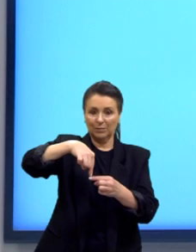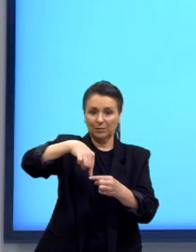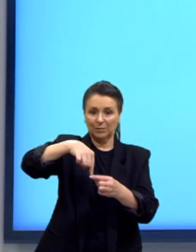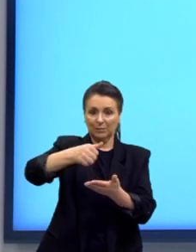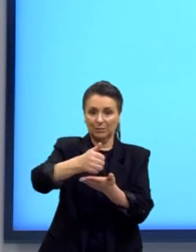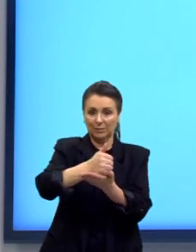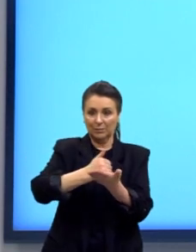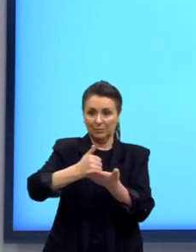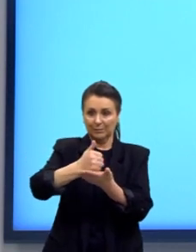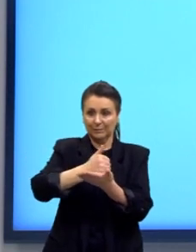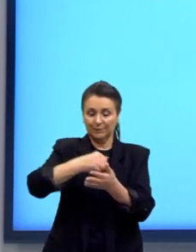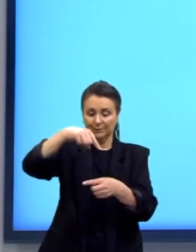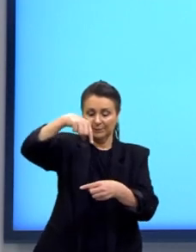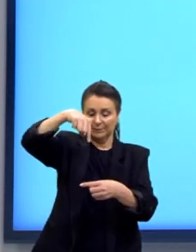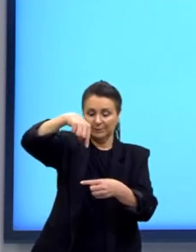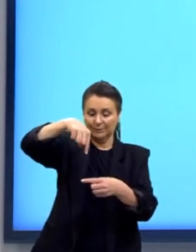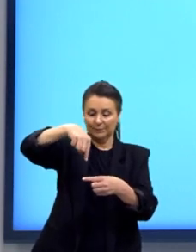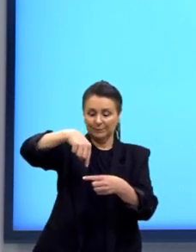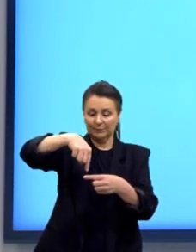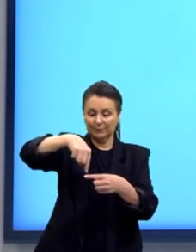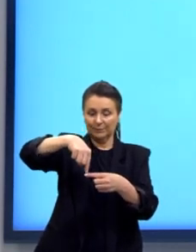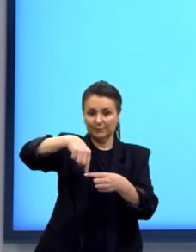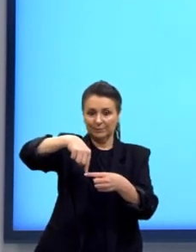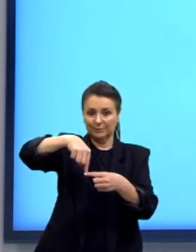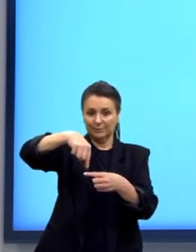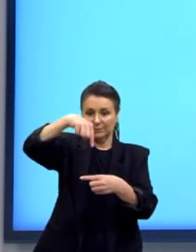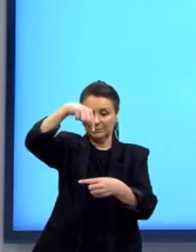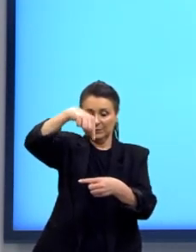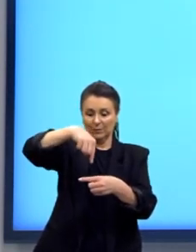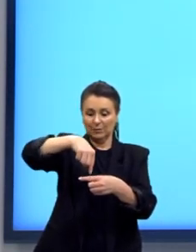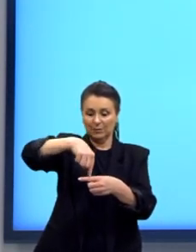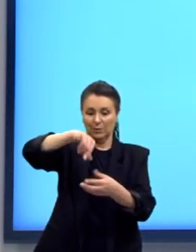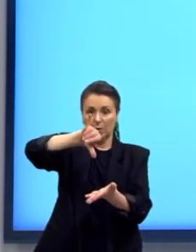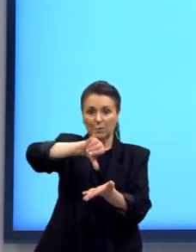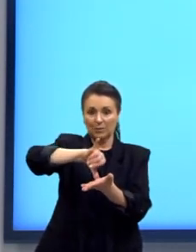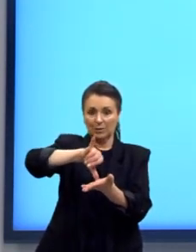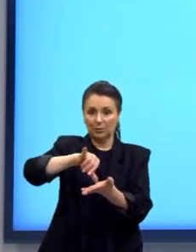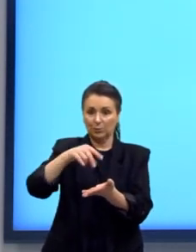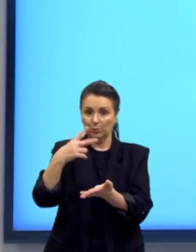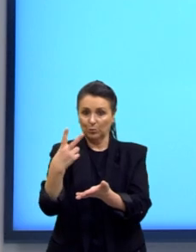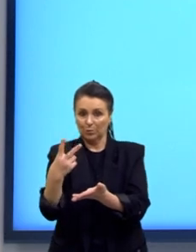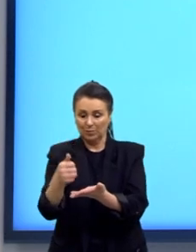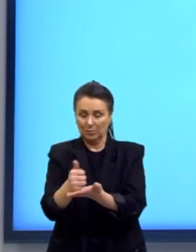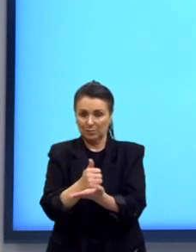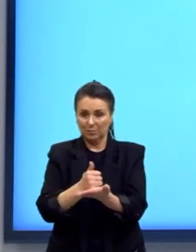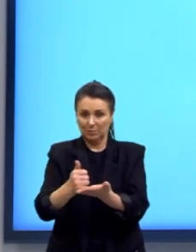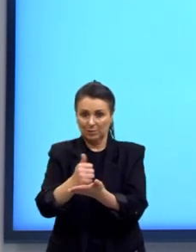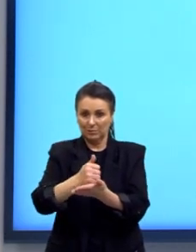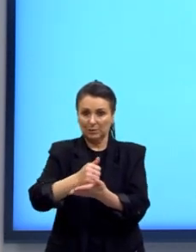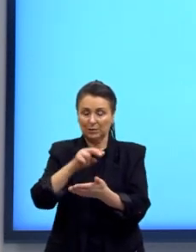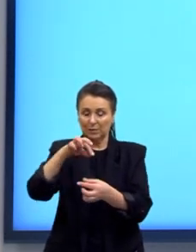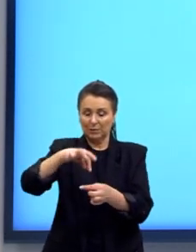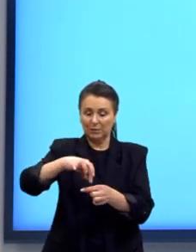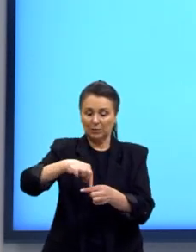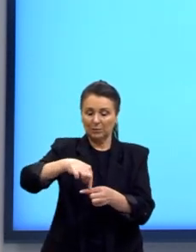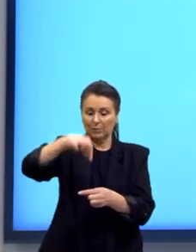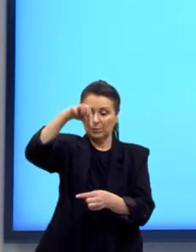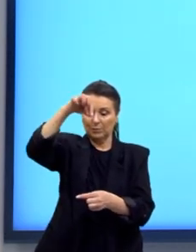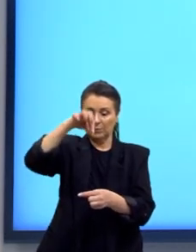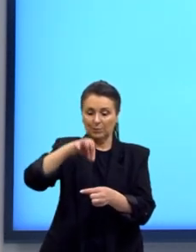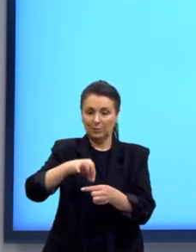o eixo seria então o segmento que une né o centro das duas bases esse é o nosso eixo tá